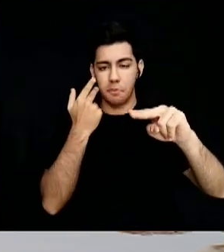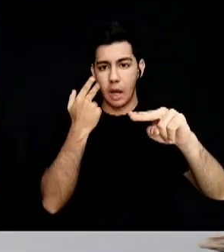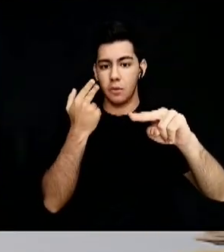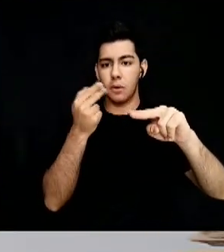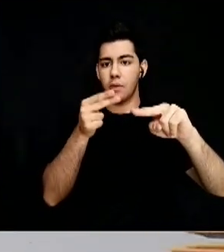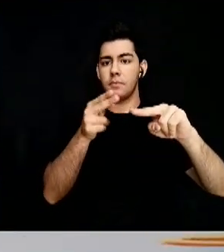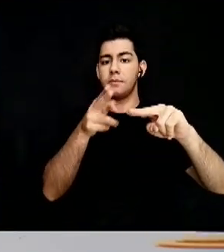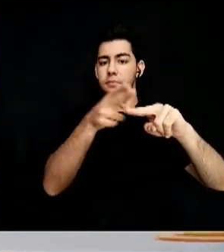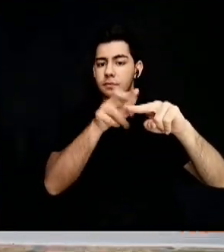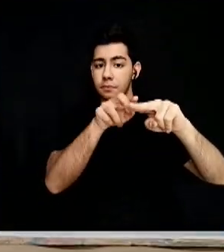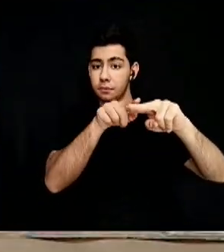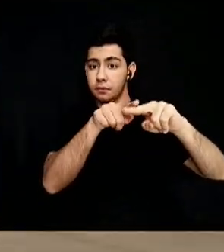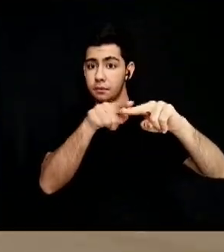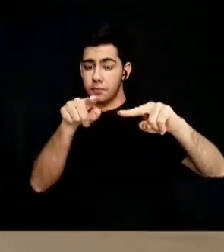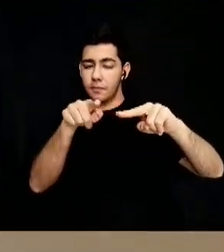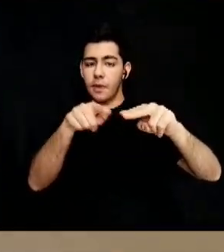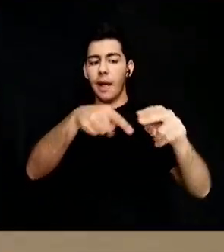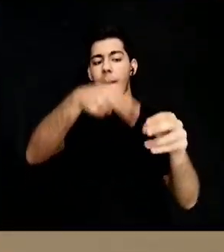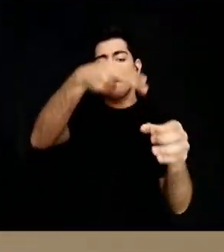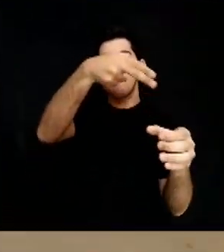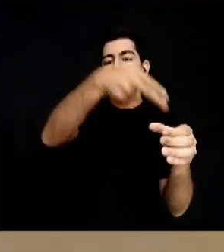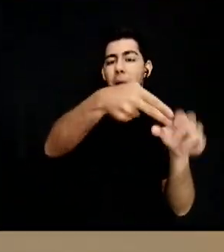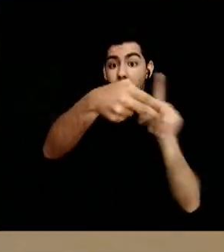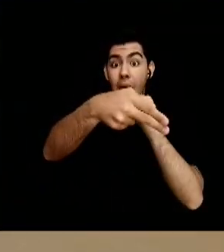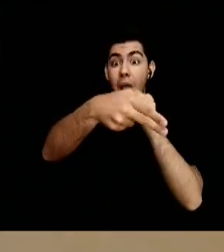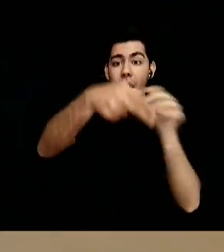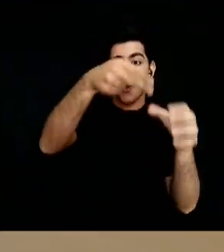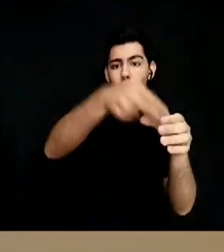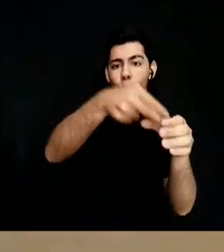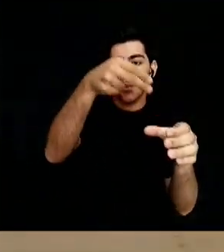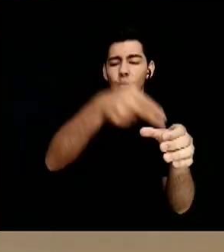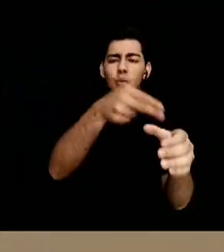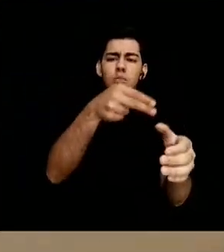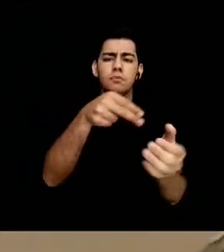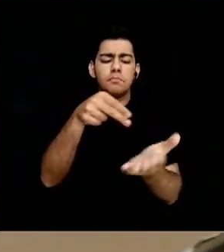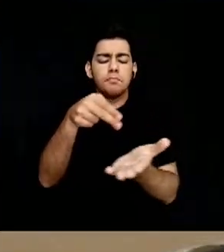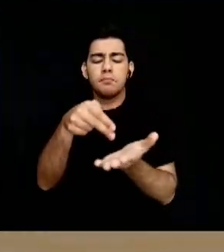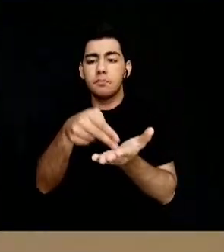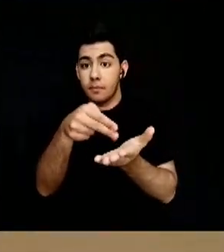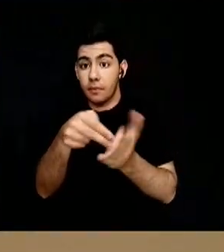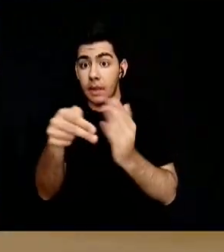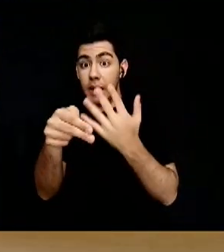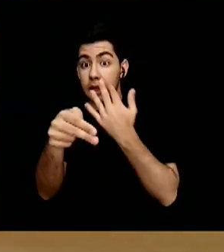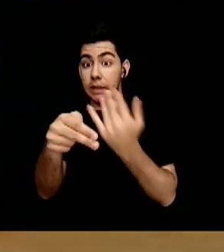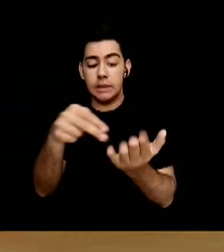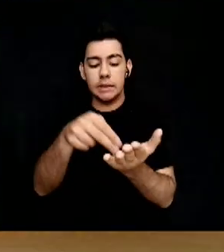molhado. Vou pegar a pontinha do meu pincel aqui na tinta.